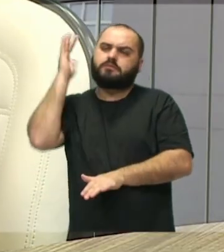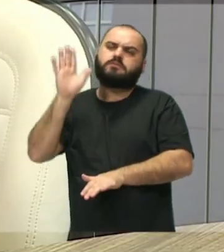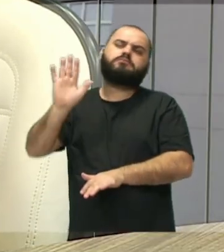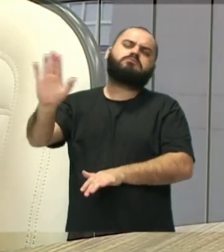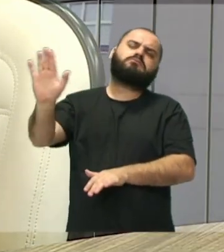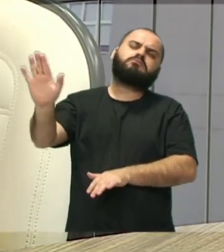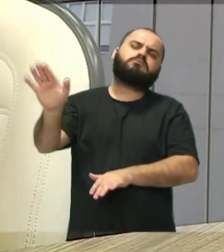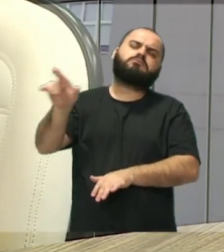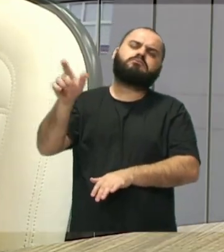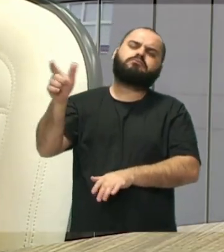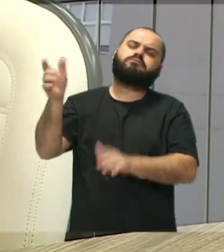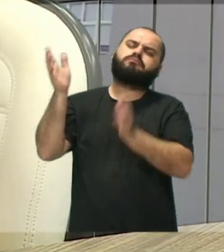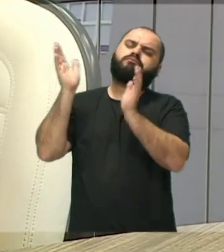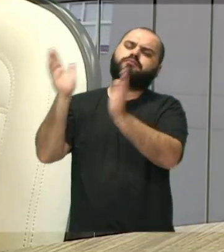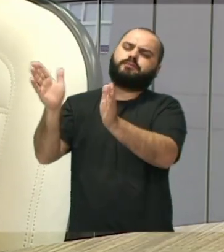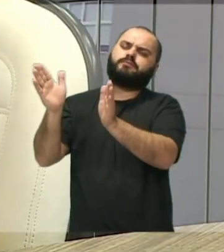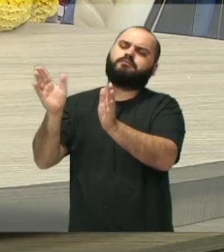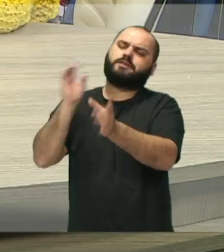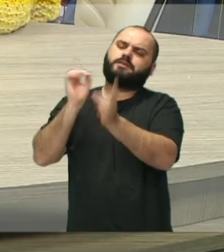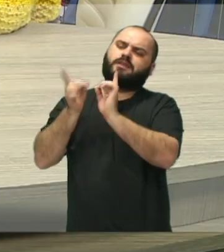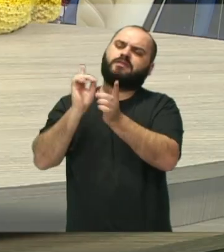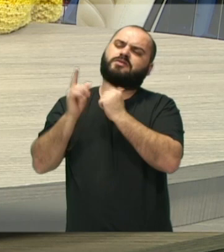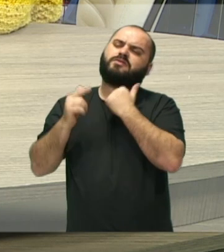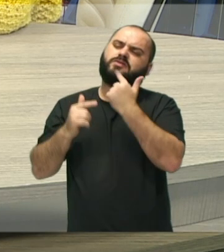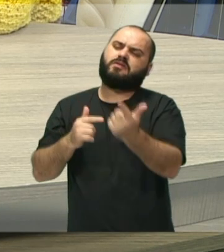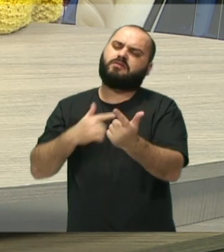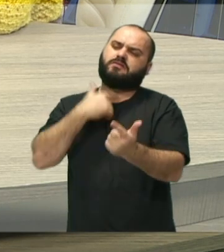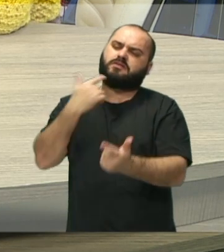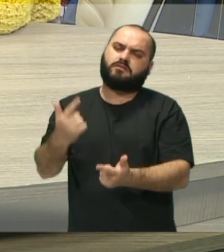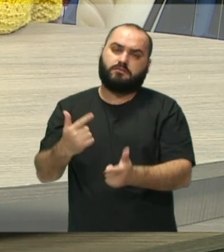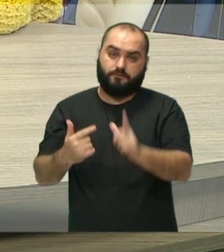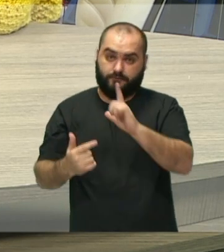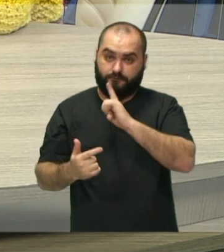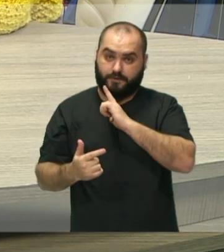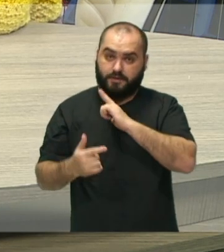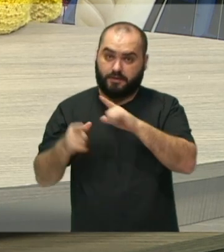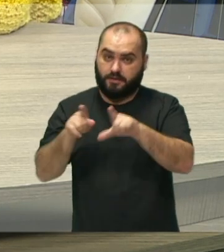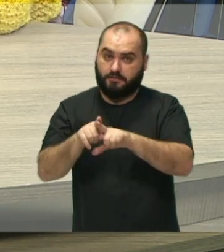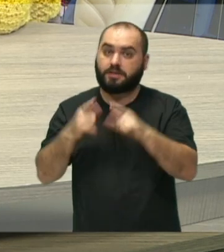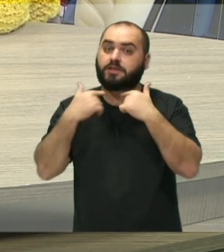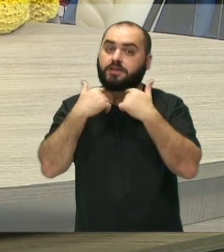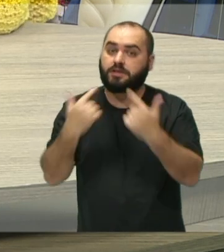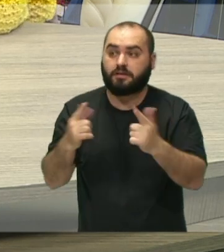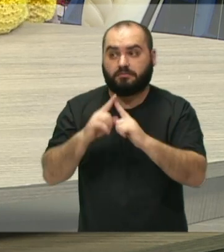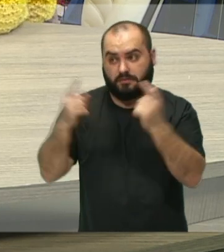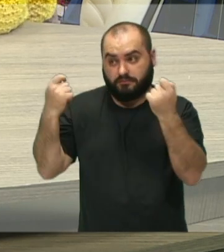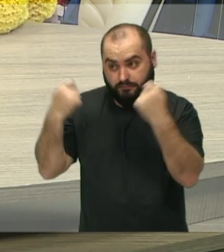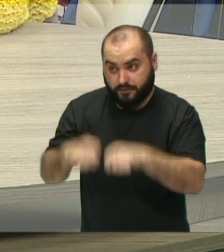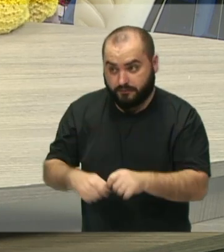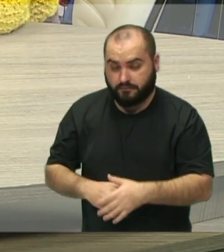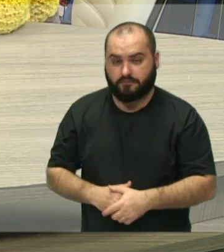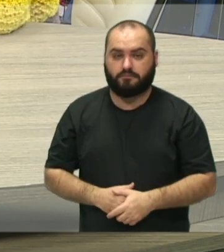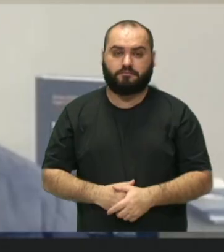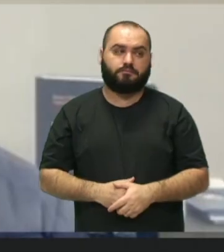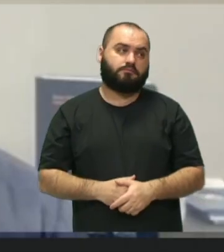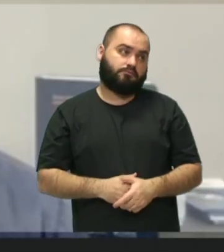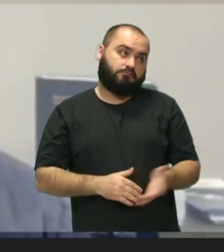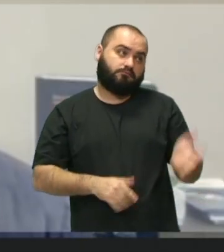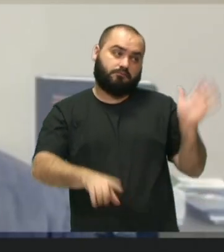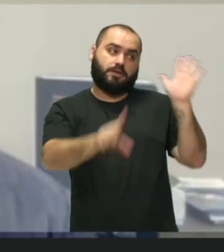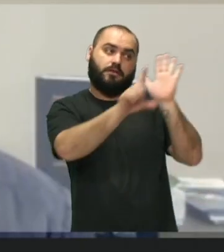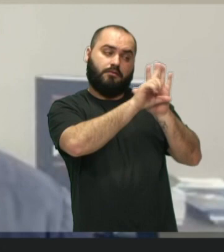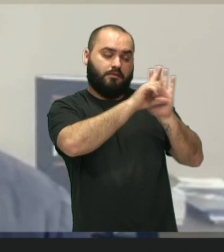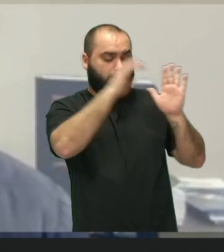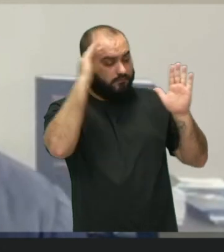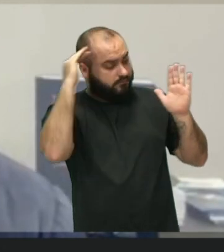parte técnica é muito chata e tal. Também vai ter essa parte chata, mas ela é necessária, né? Não tem como fugir da lei. O que